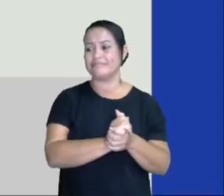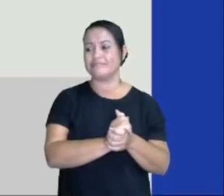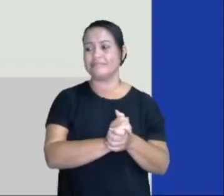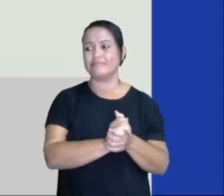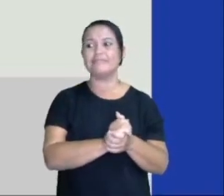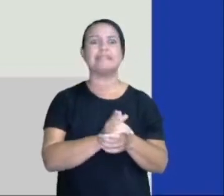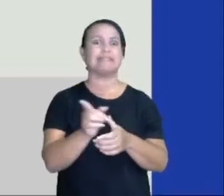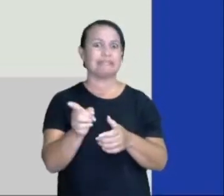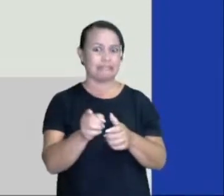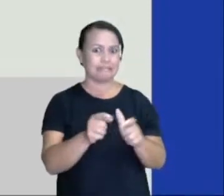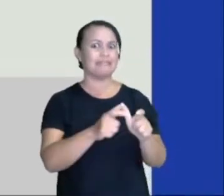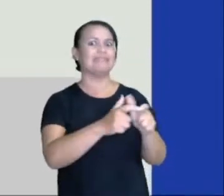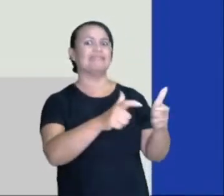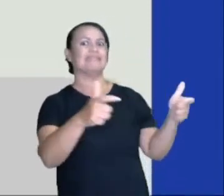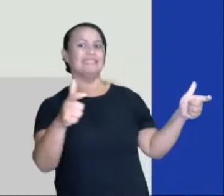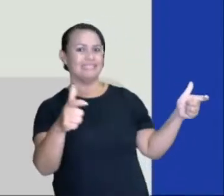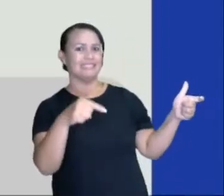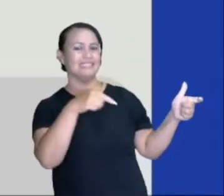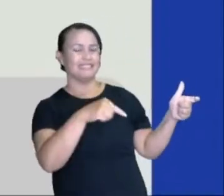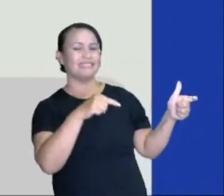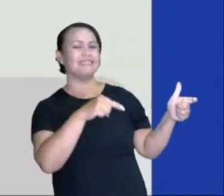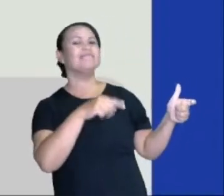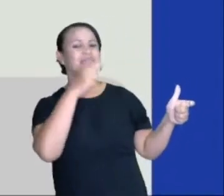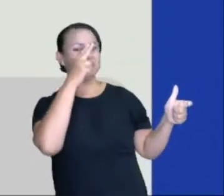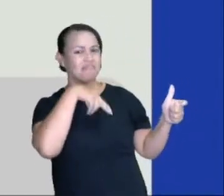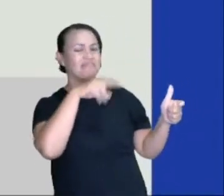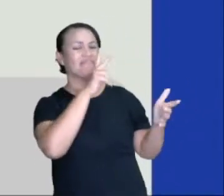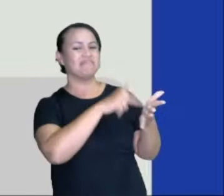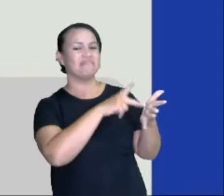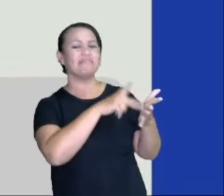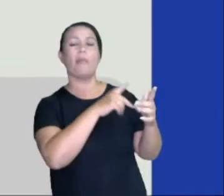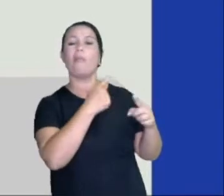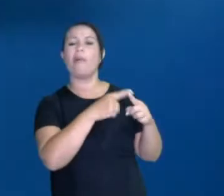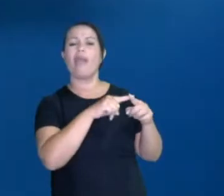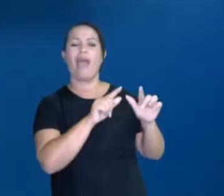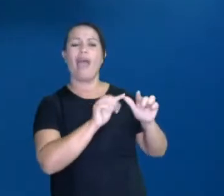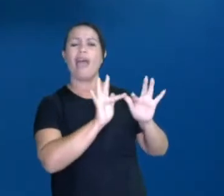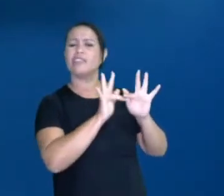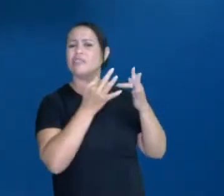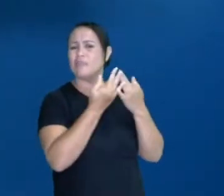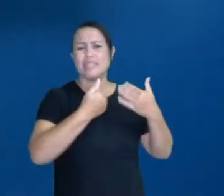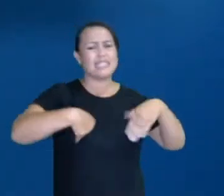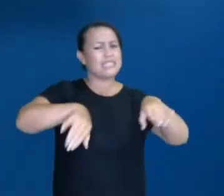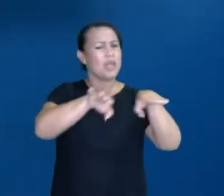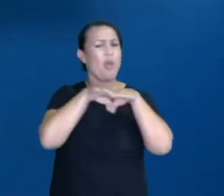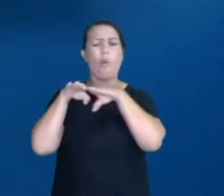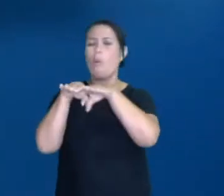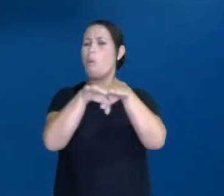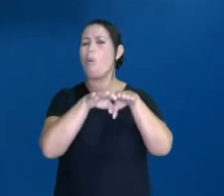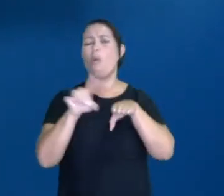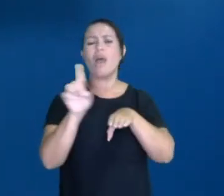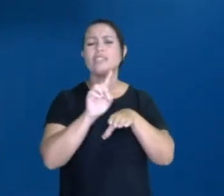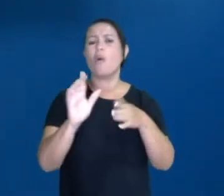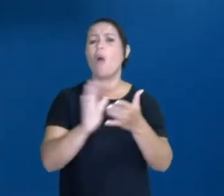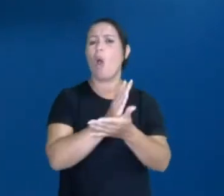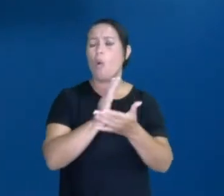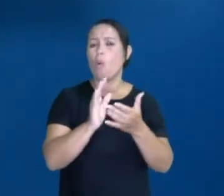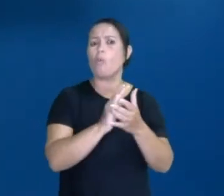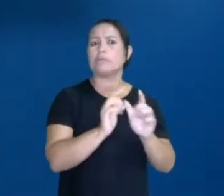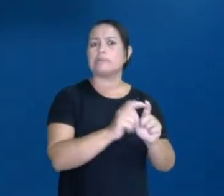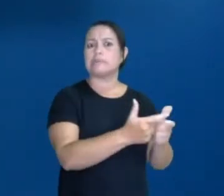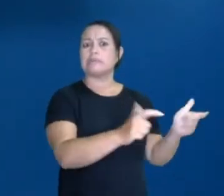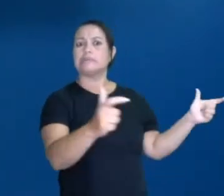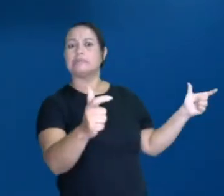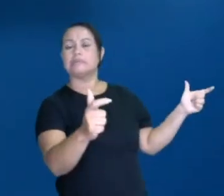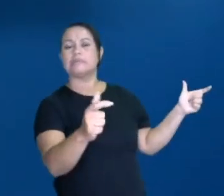Ela é grande, não é mesmo? Então, as famílias elas não são iguais. Umas são muito